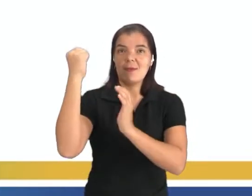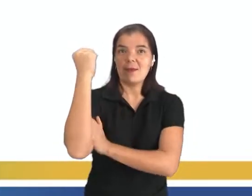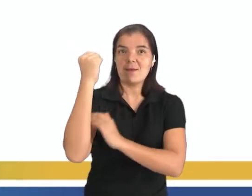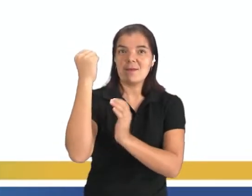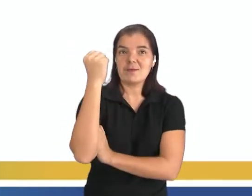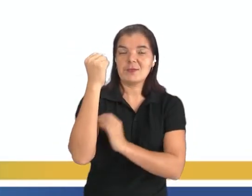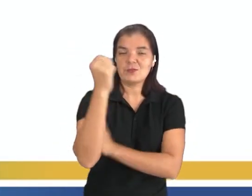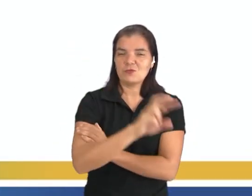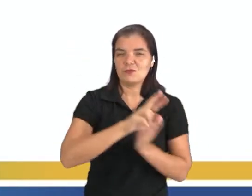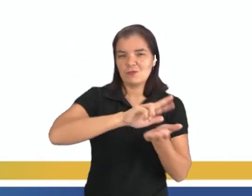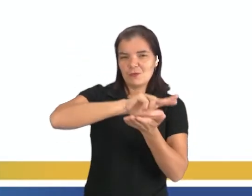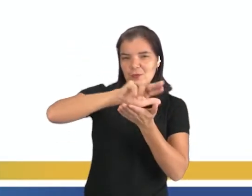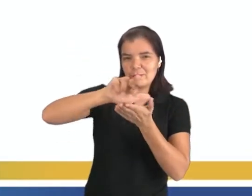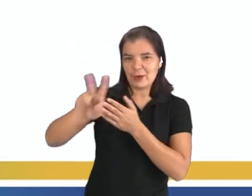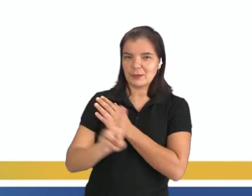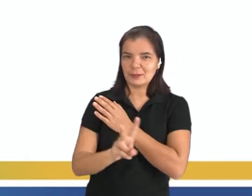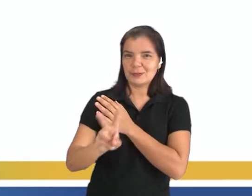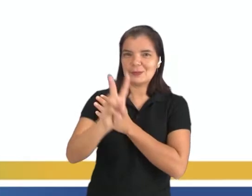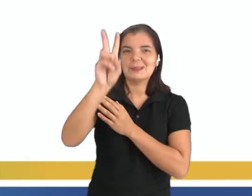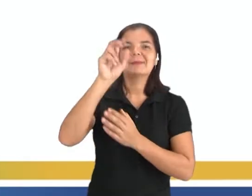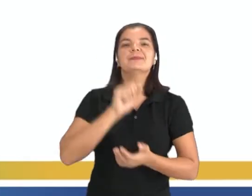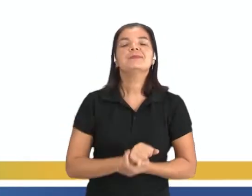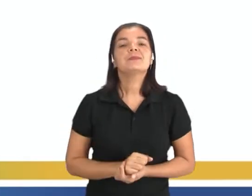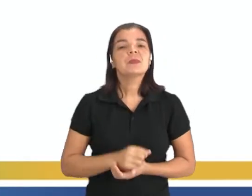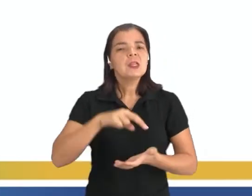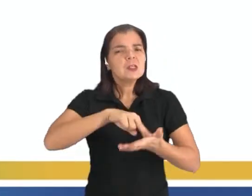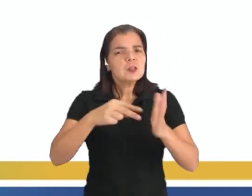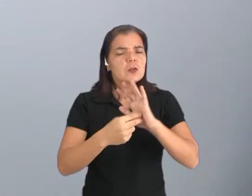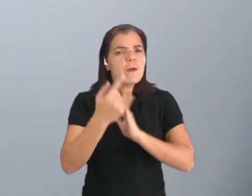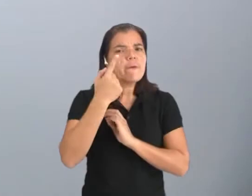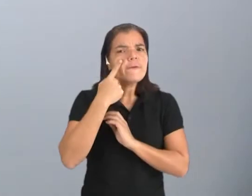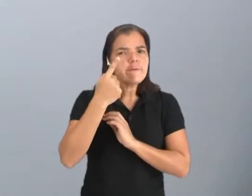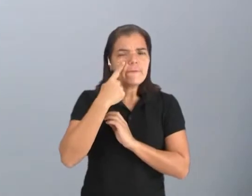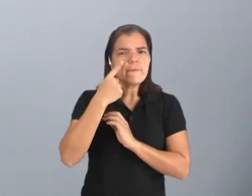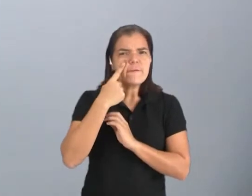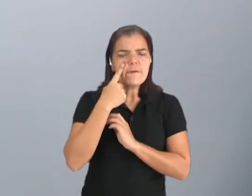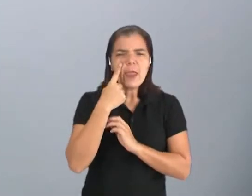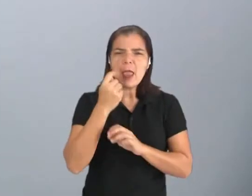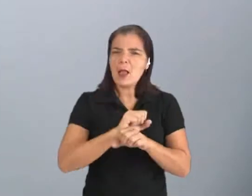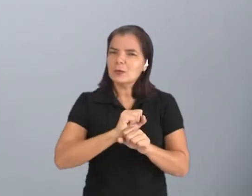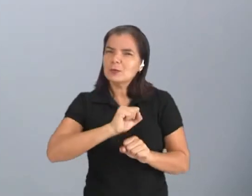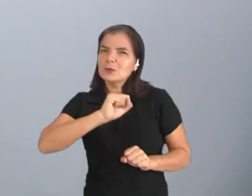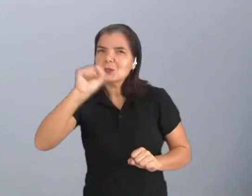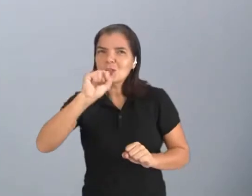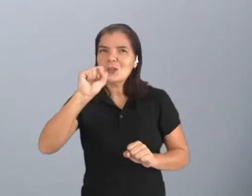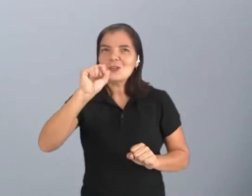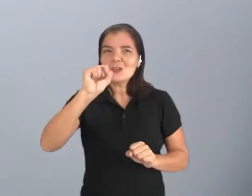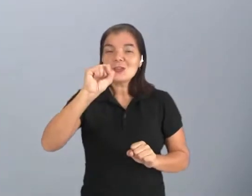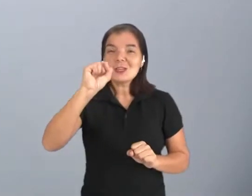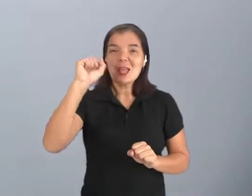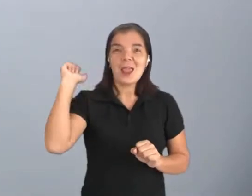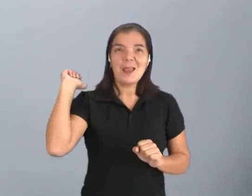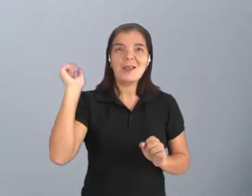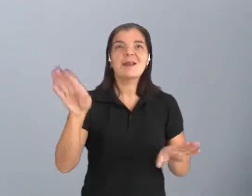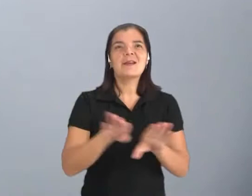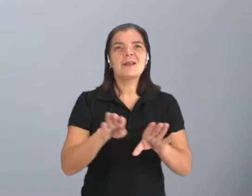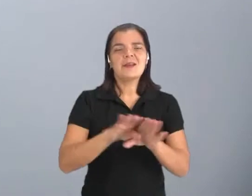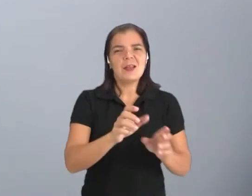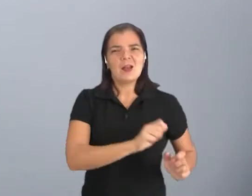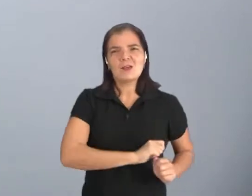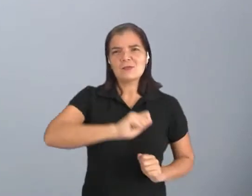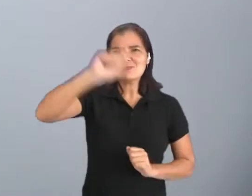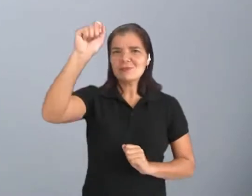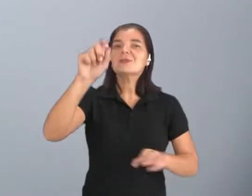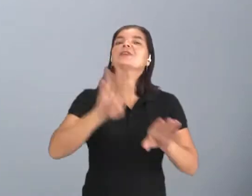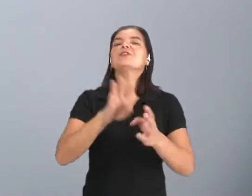tem a força e várias vitaminas. Então, se você já assistiu o desenho do He-Man, ouviu quadrinhos, deve saber aí que esse